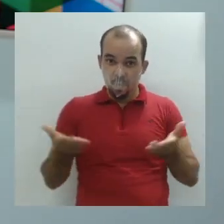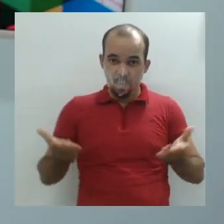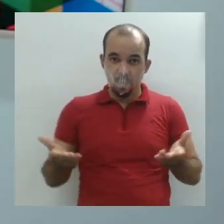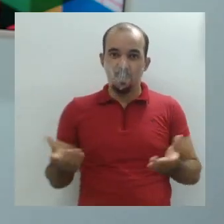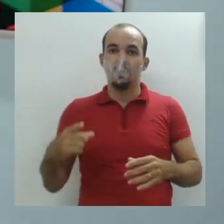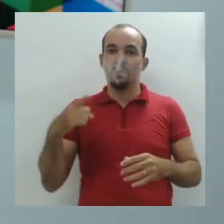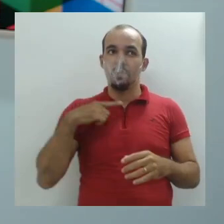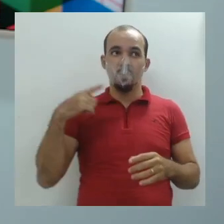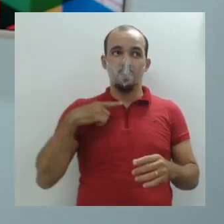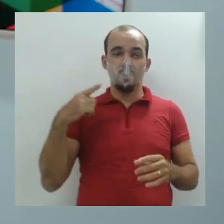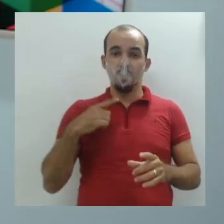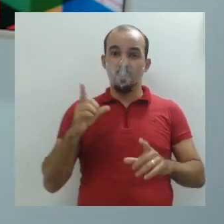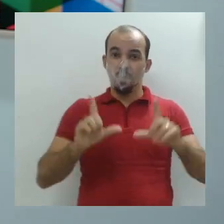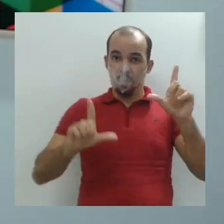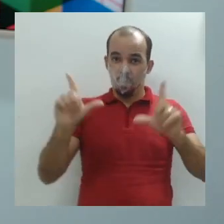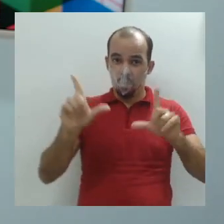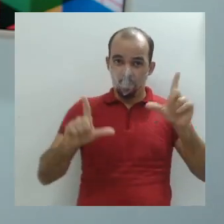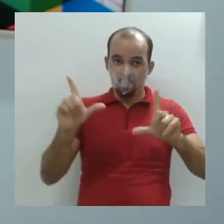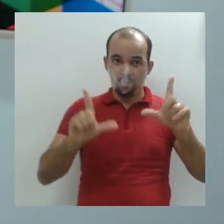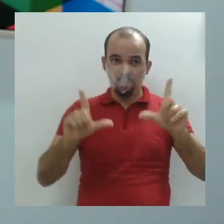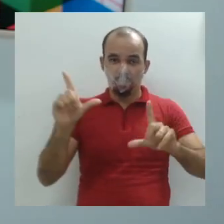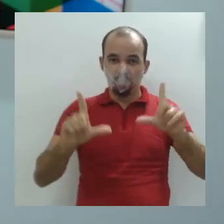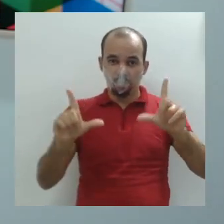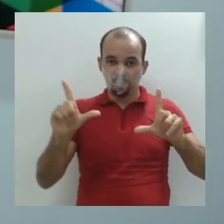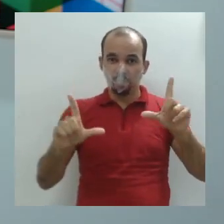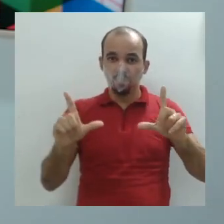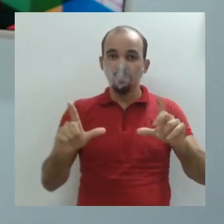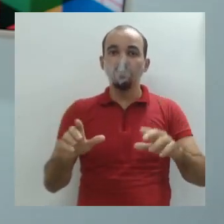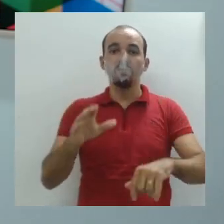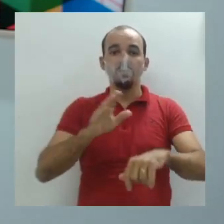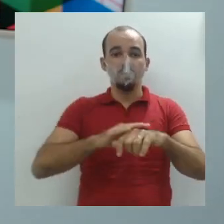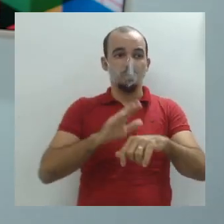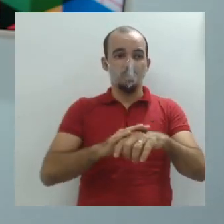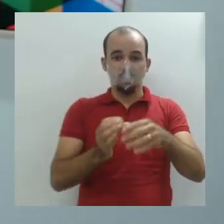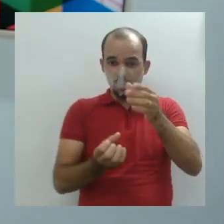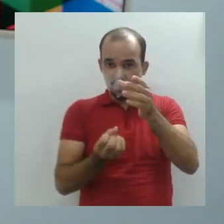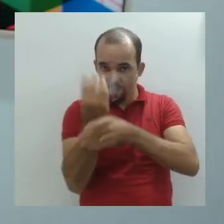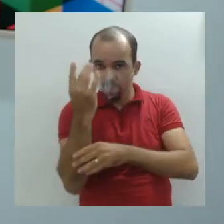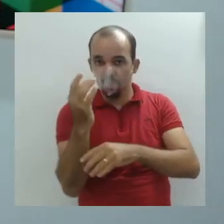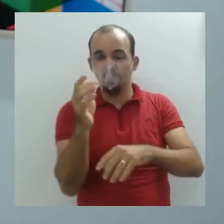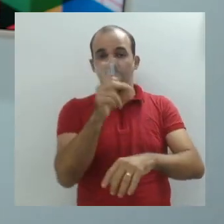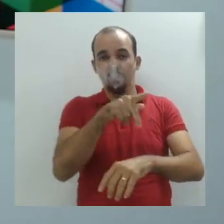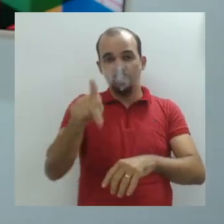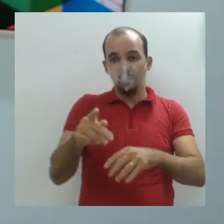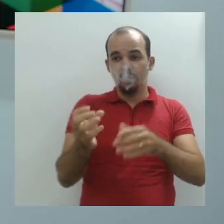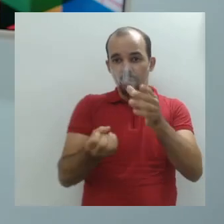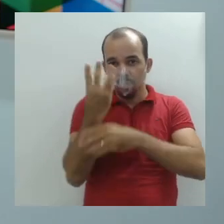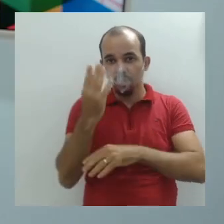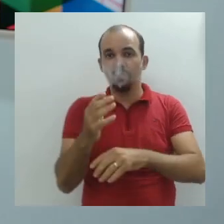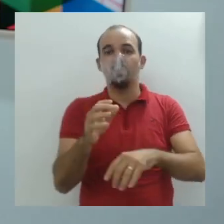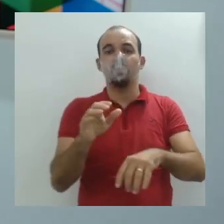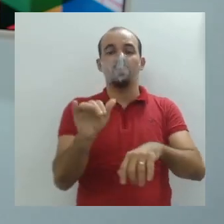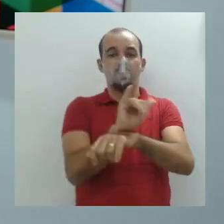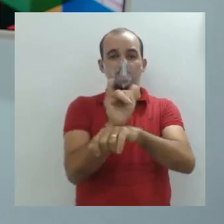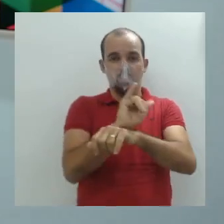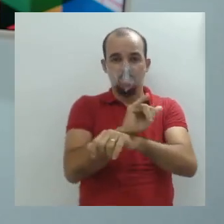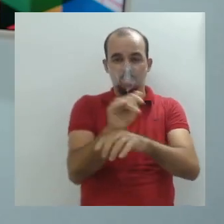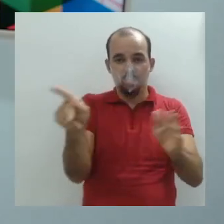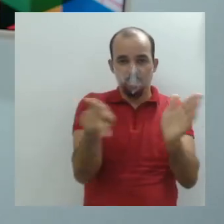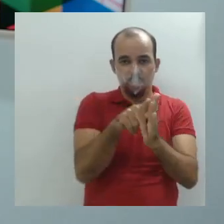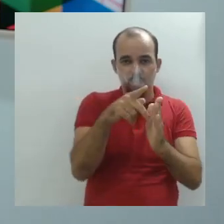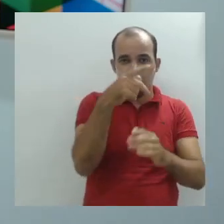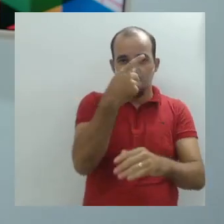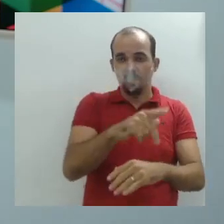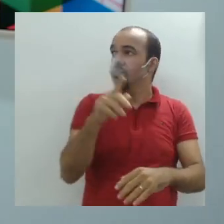vídeo, Aninha. Eu fiz um vídeo, tá lá no meu canal no YouTube esse vídeo, tá certo? Você vai lá no YouTube, Walter Pessoa, e baixa lá esse